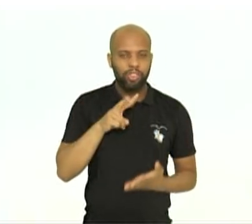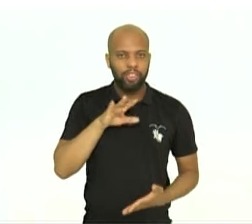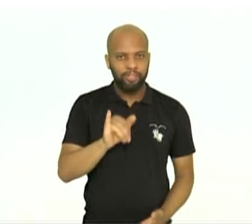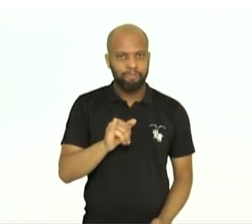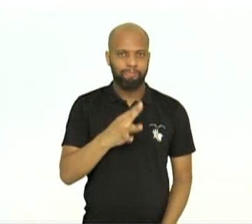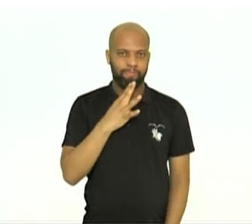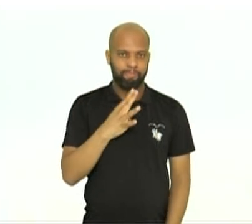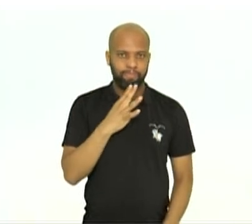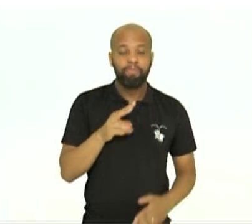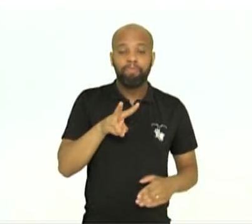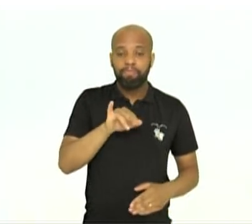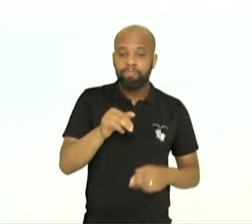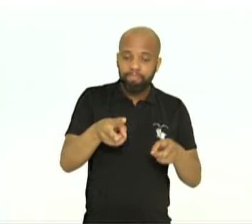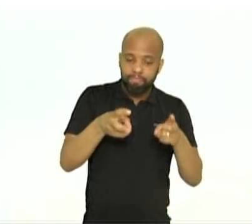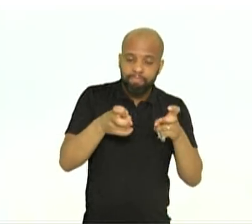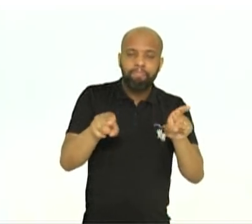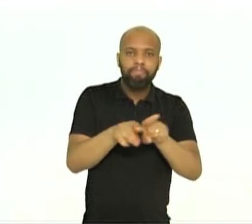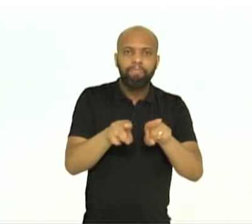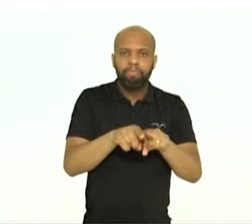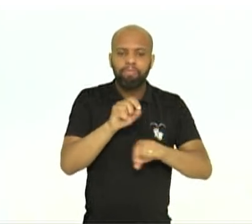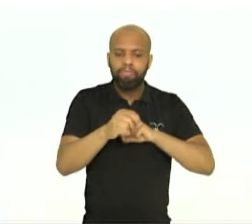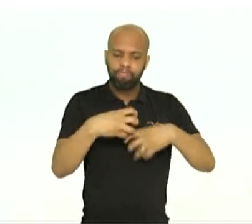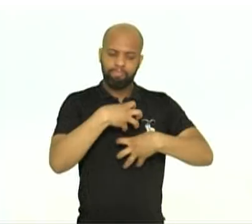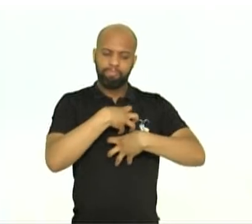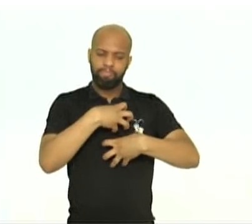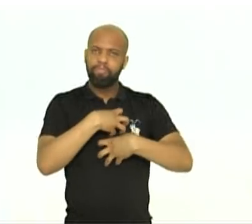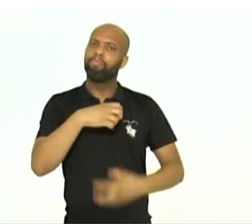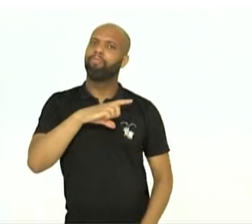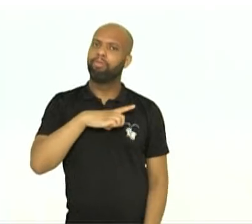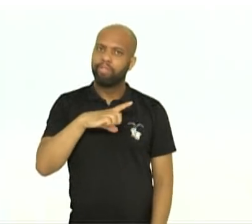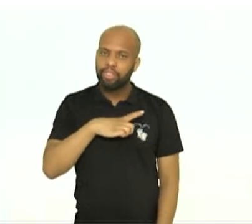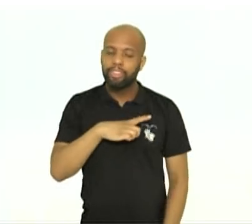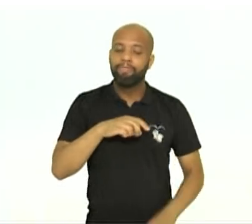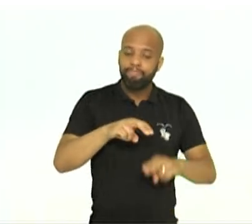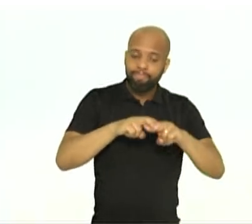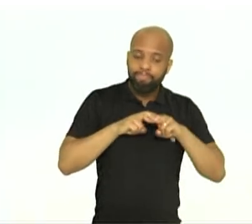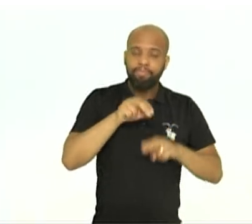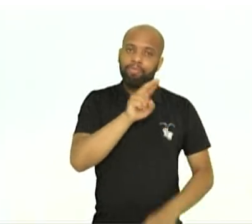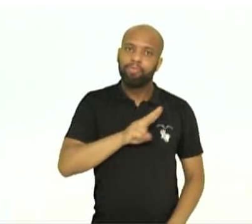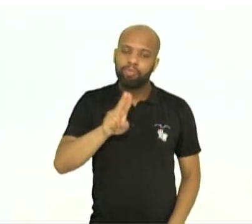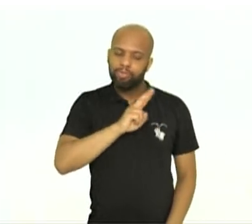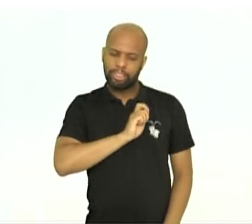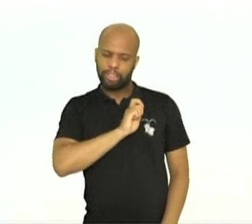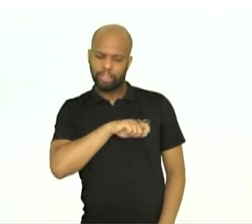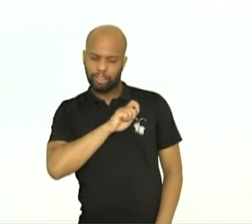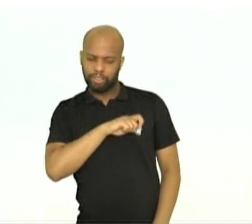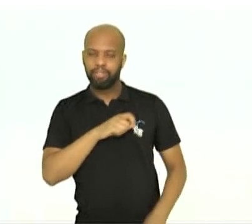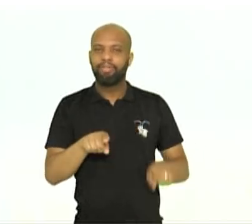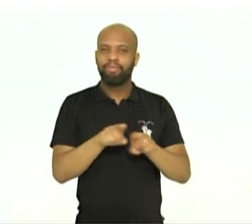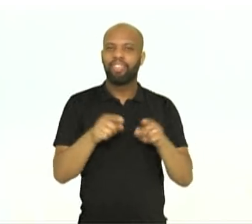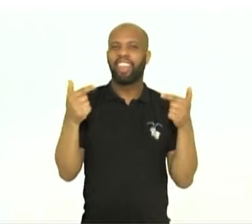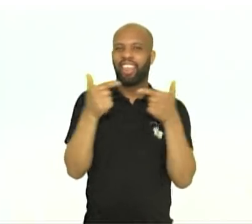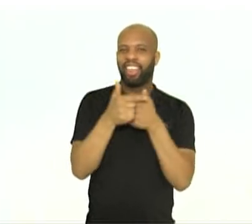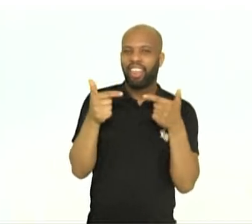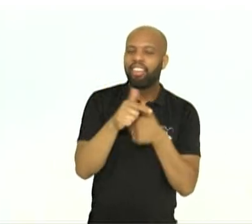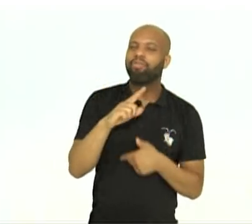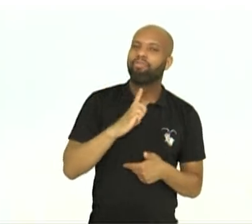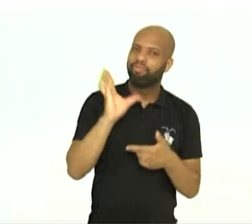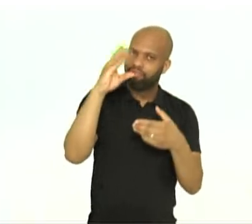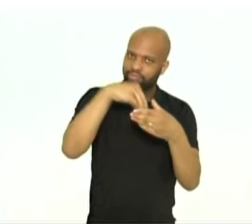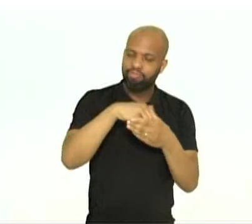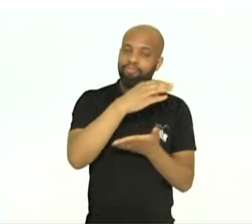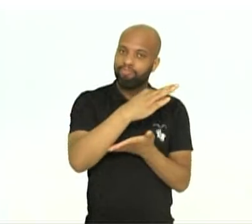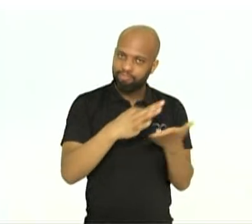Vamos perceber também os efeitos de sentido que são decorrentes do uso da ironia e do humor que estão presentes